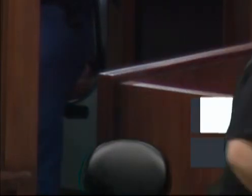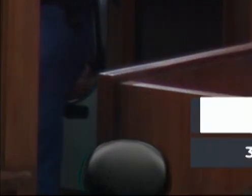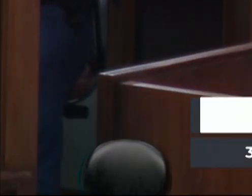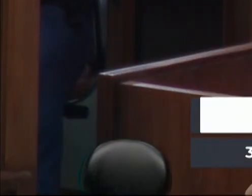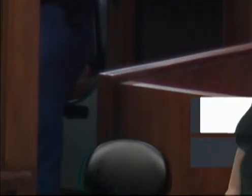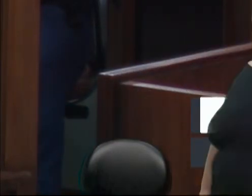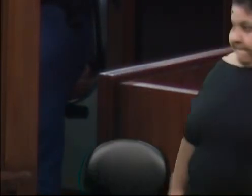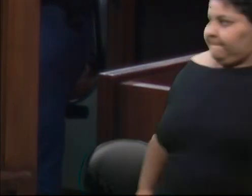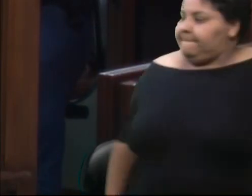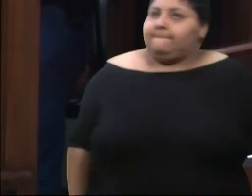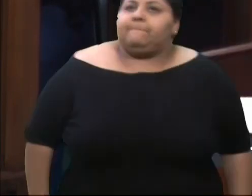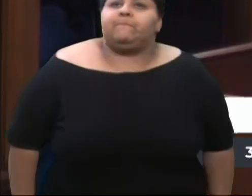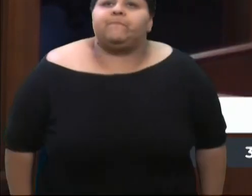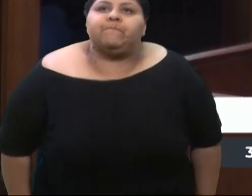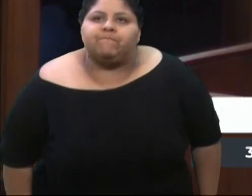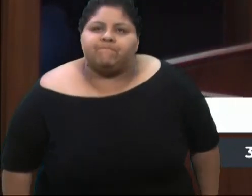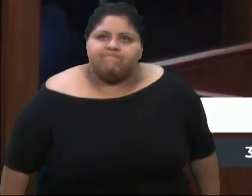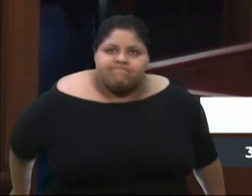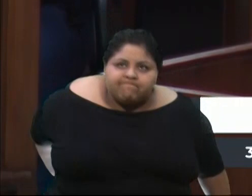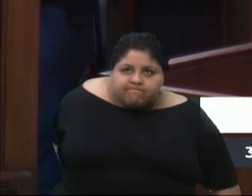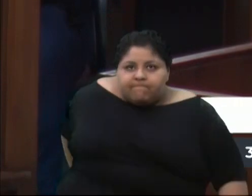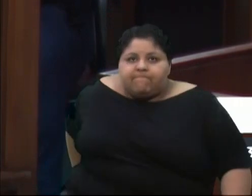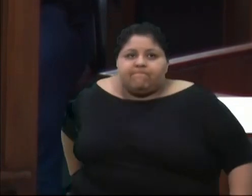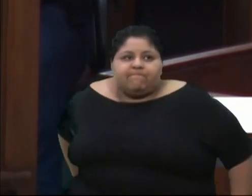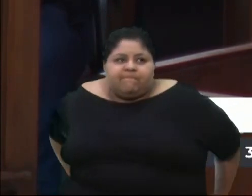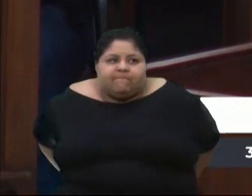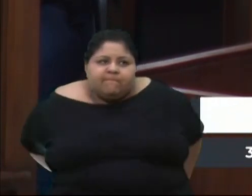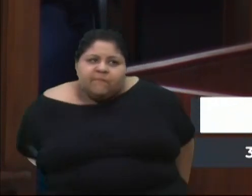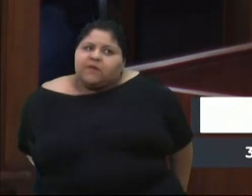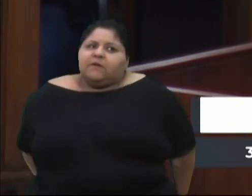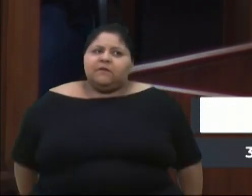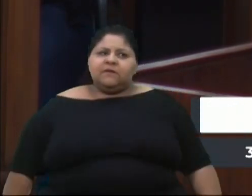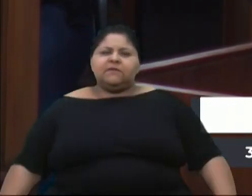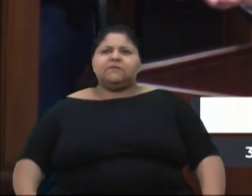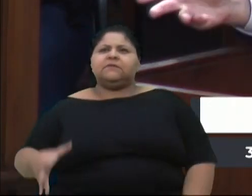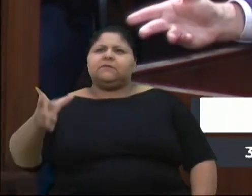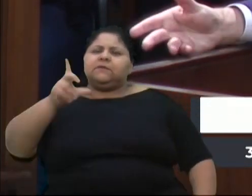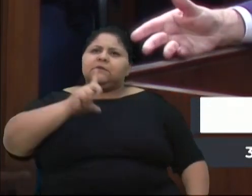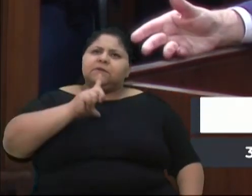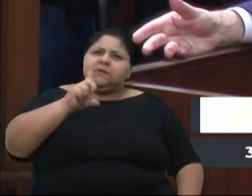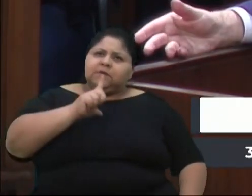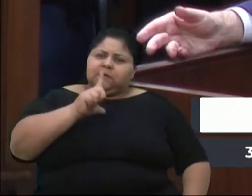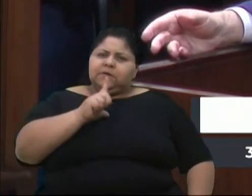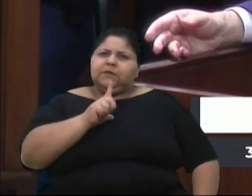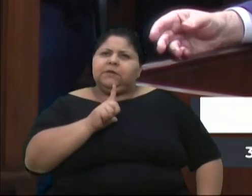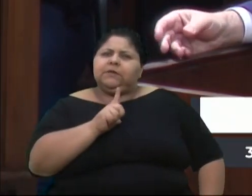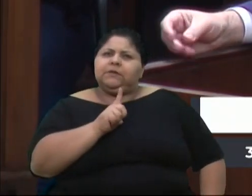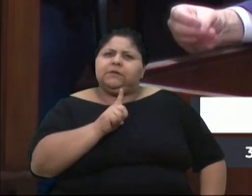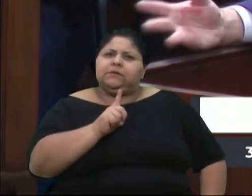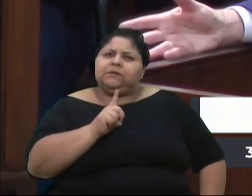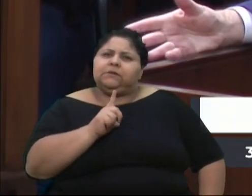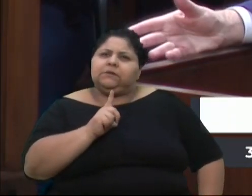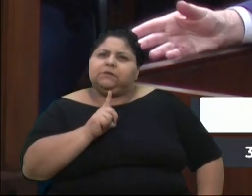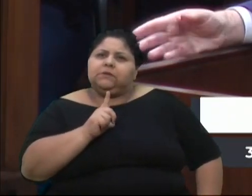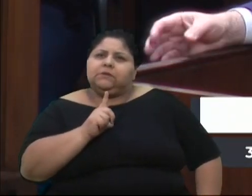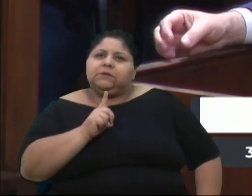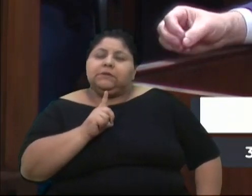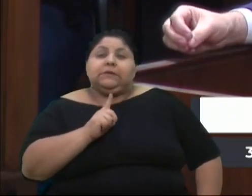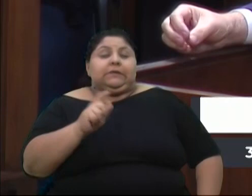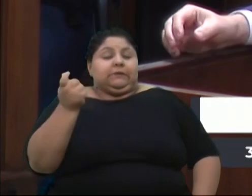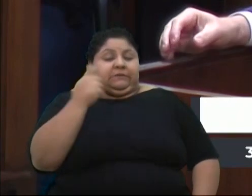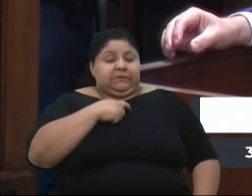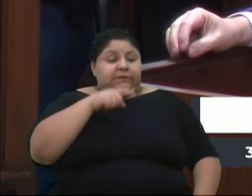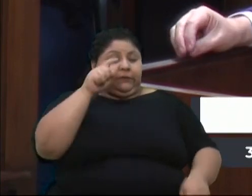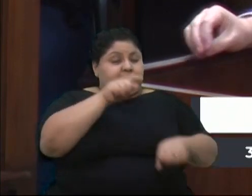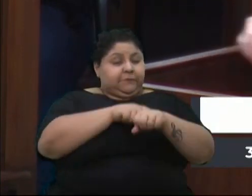E, às vezes, para se montar uma ação deste calibre, vamos dizer, ela demanda tempo.